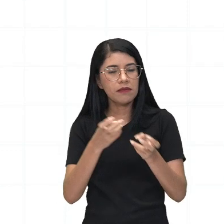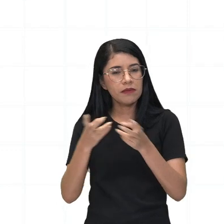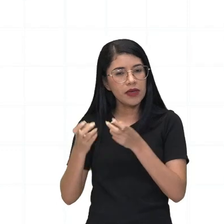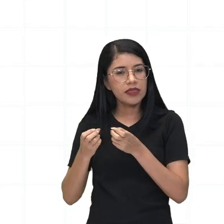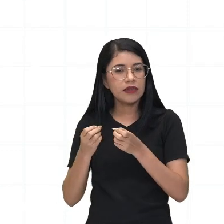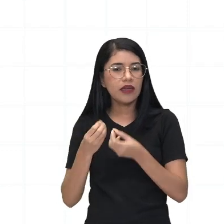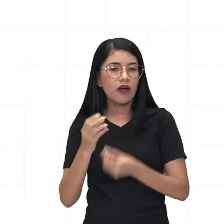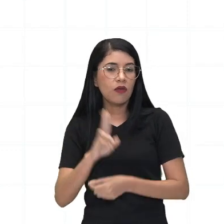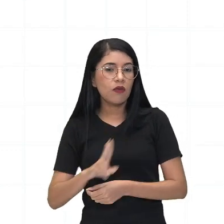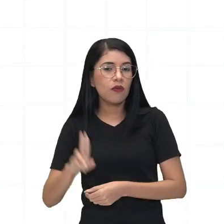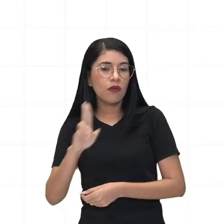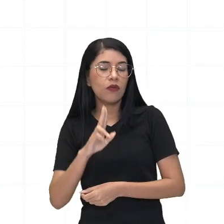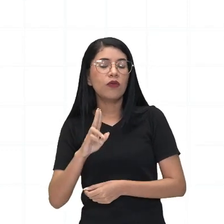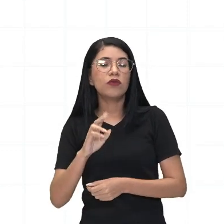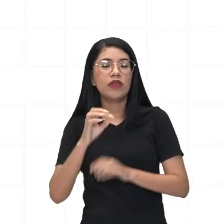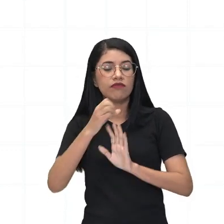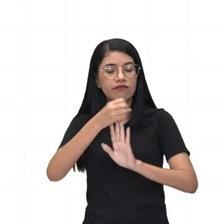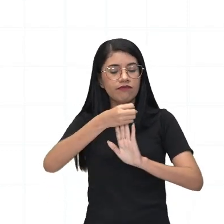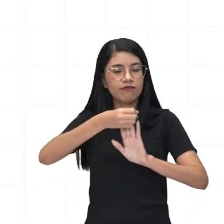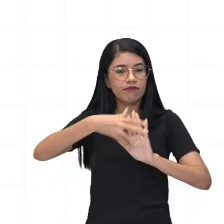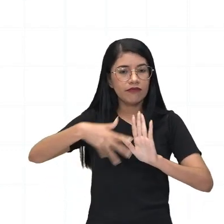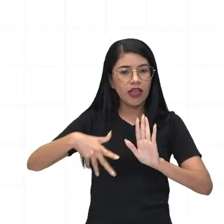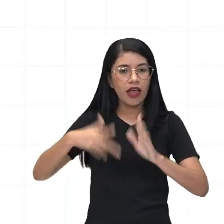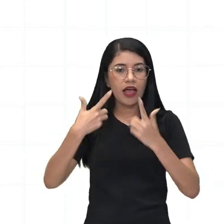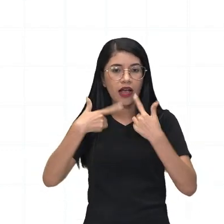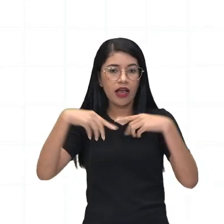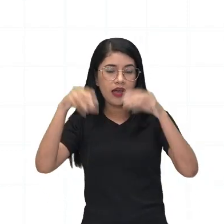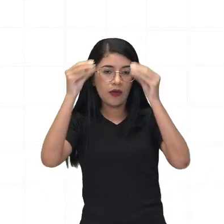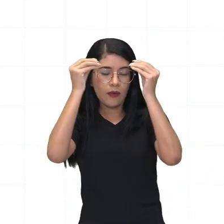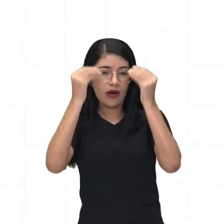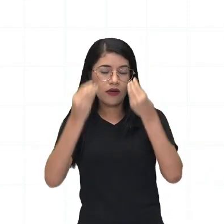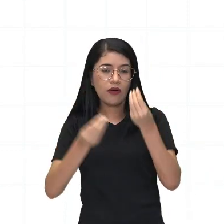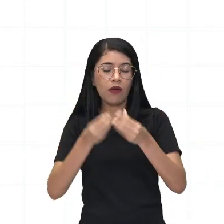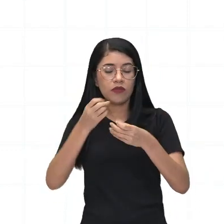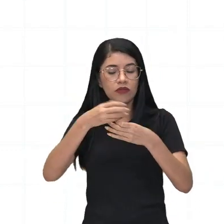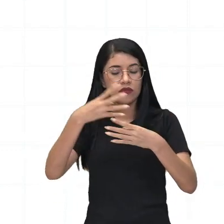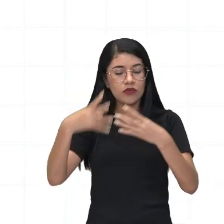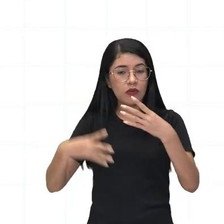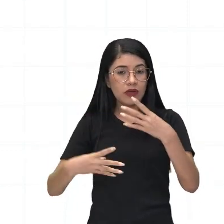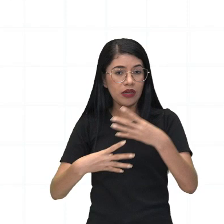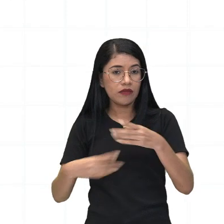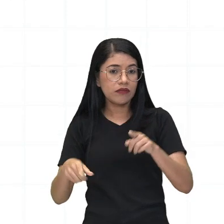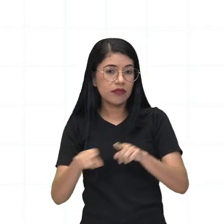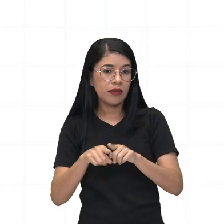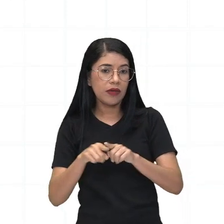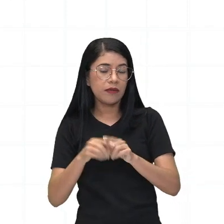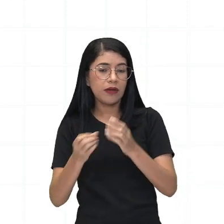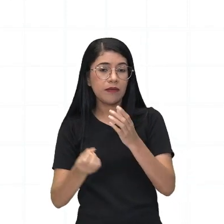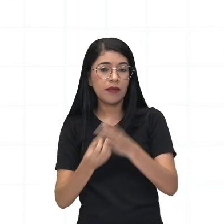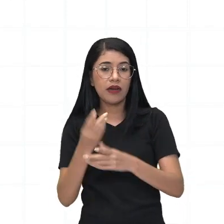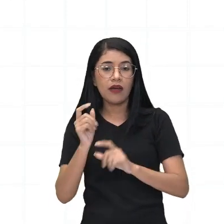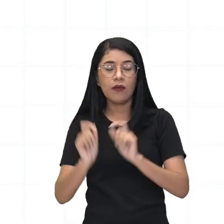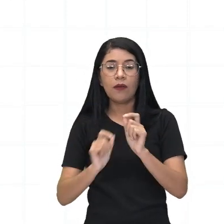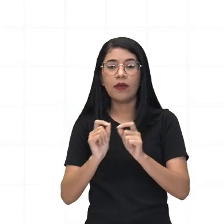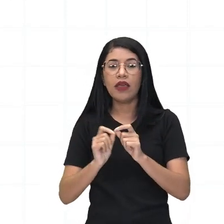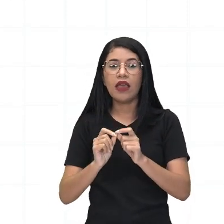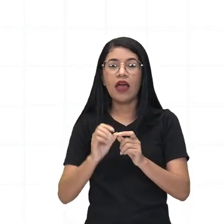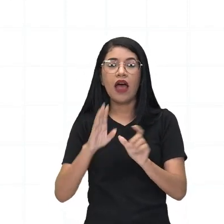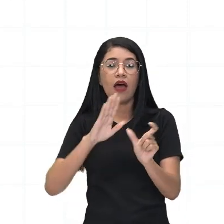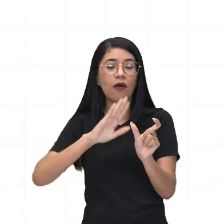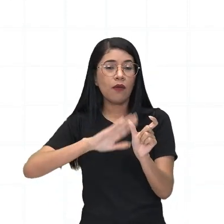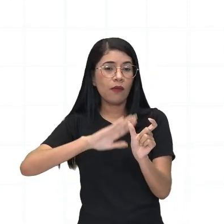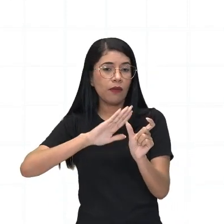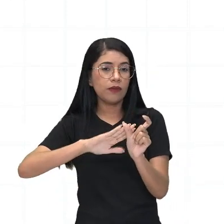a utilização dessas figuras de linguagem nos sonetos, justamente para gerar para nós a conotação,